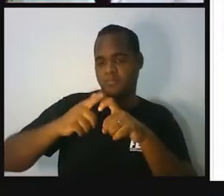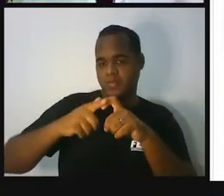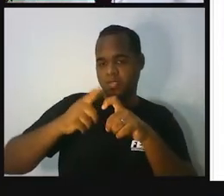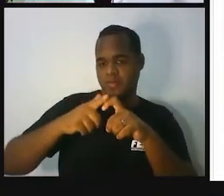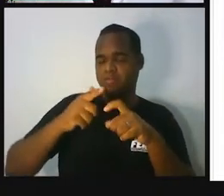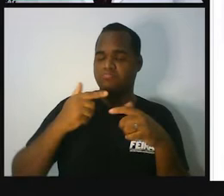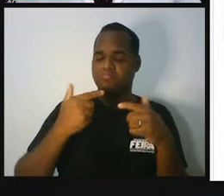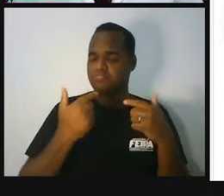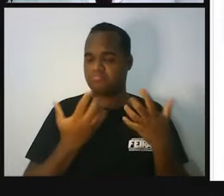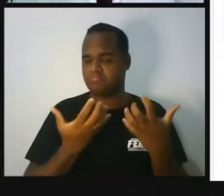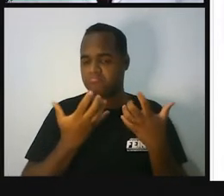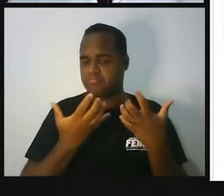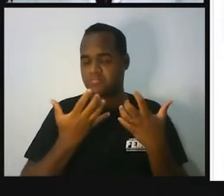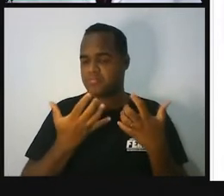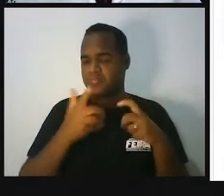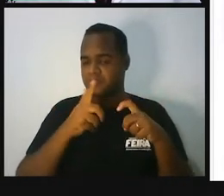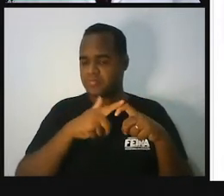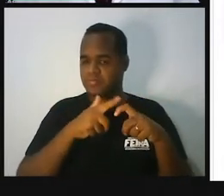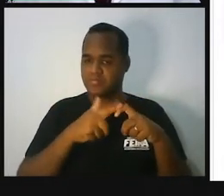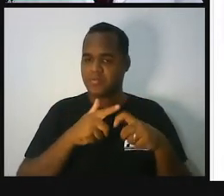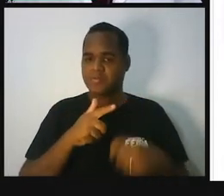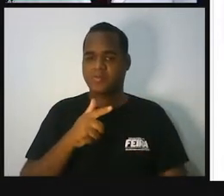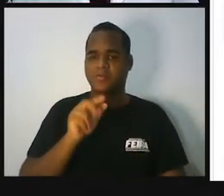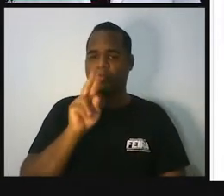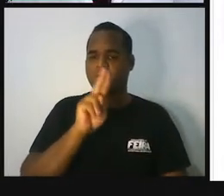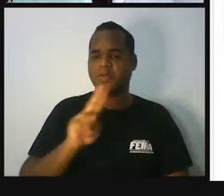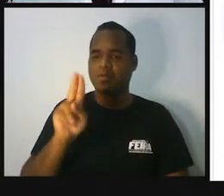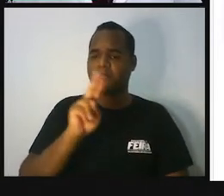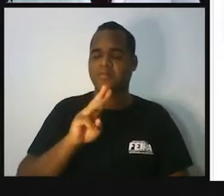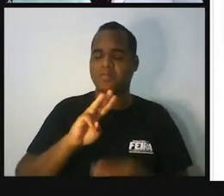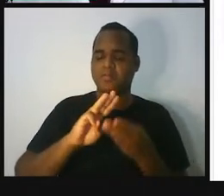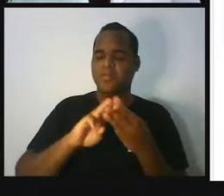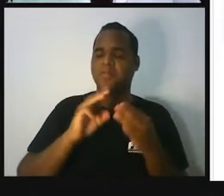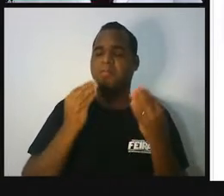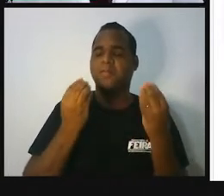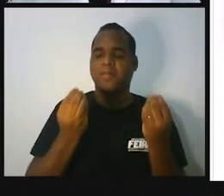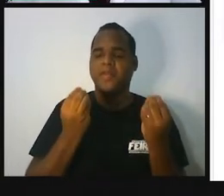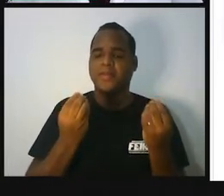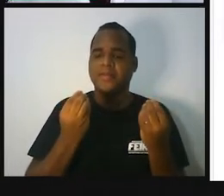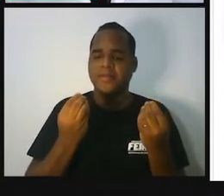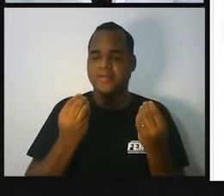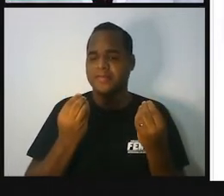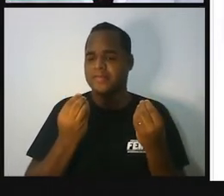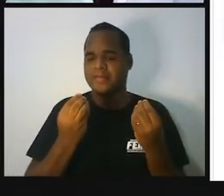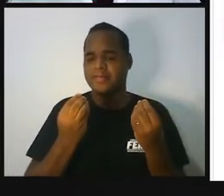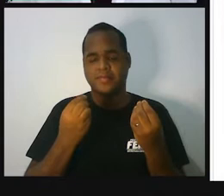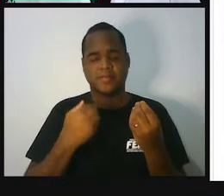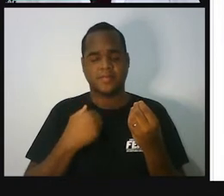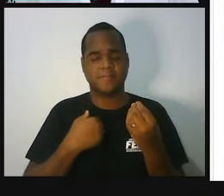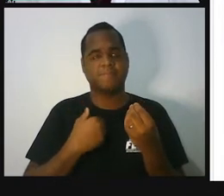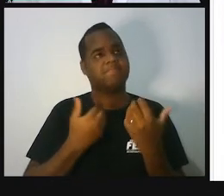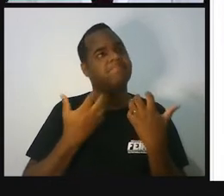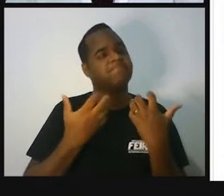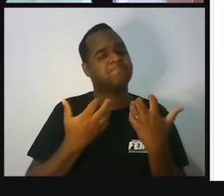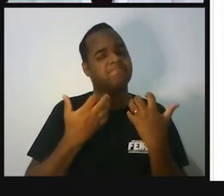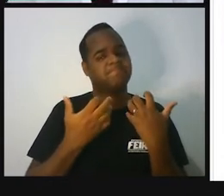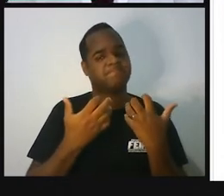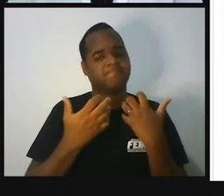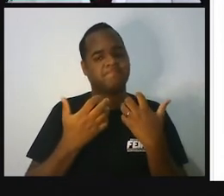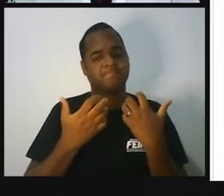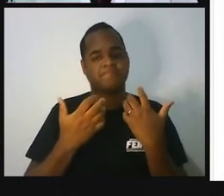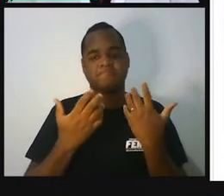por exemplo eu vou usar matemática para que eu você médico eu sou eu você